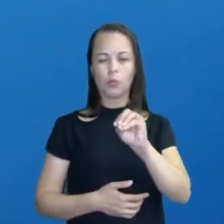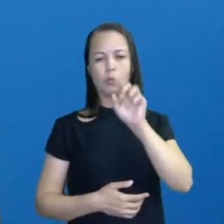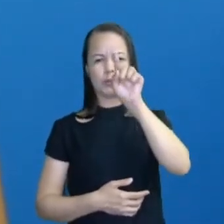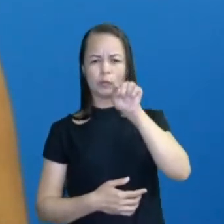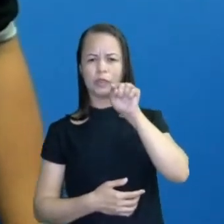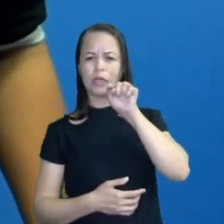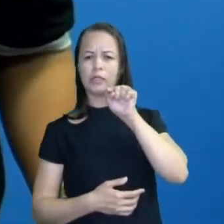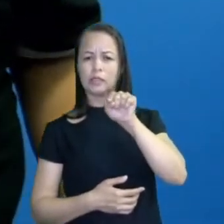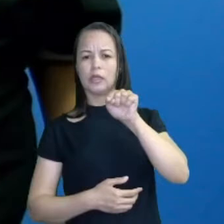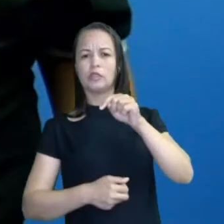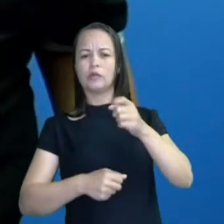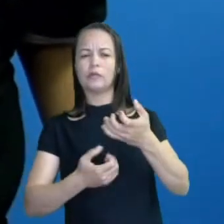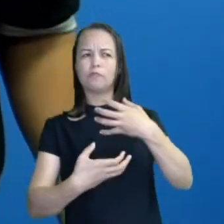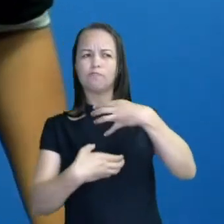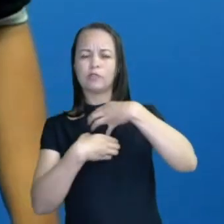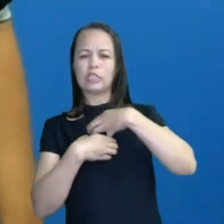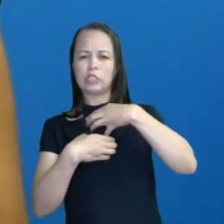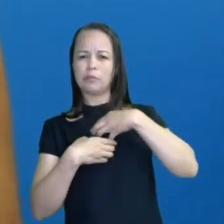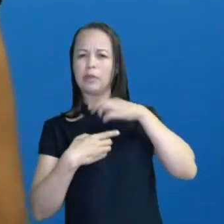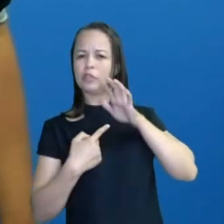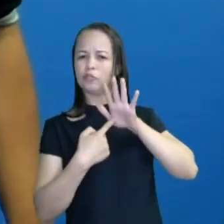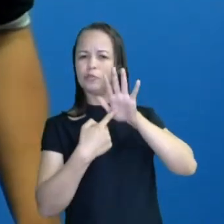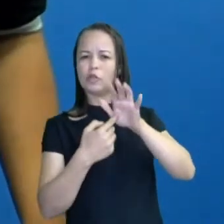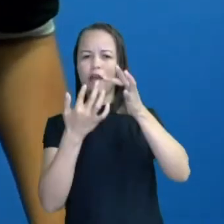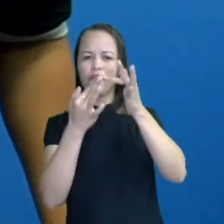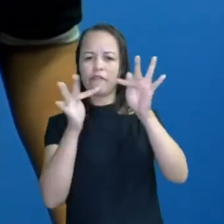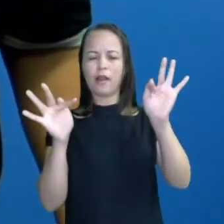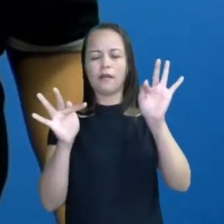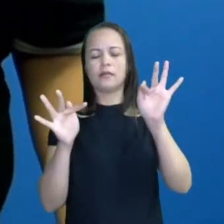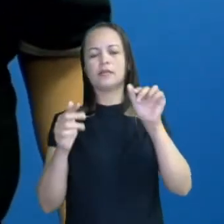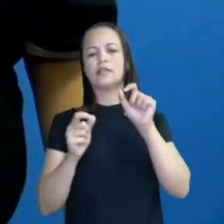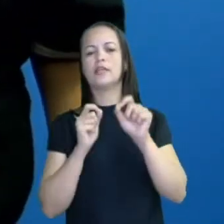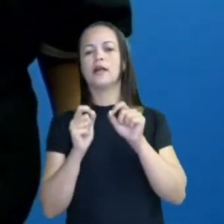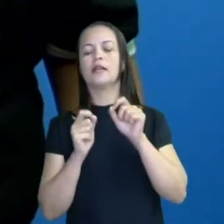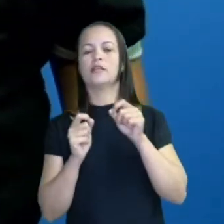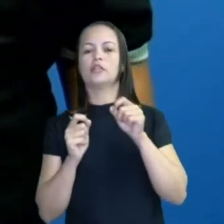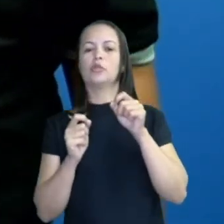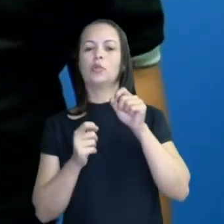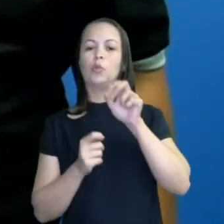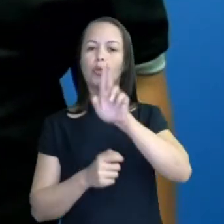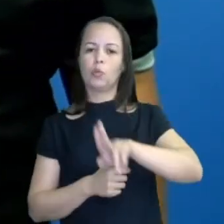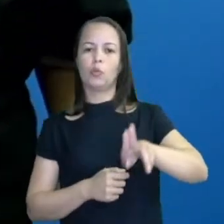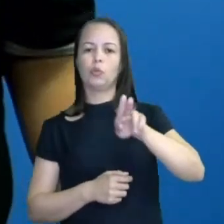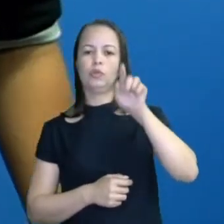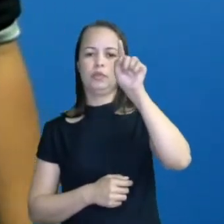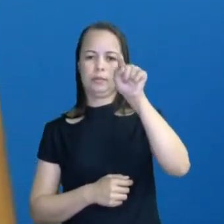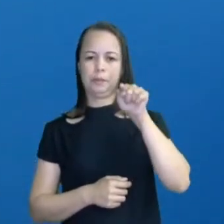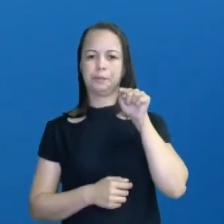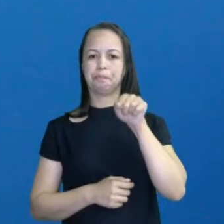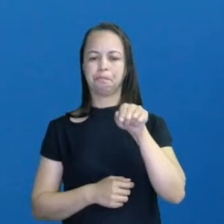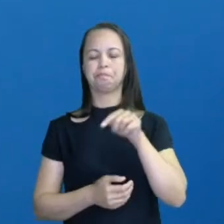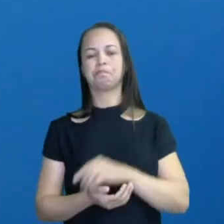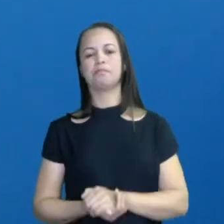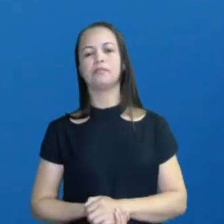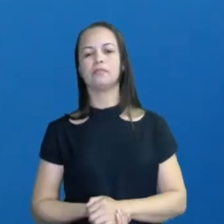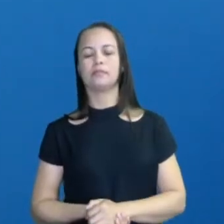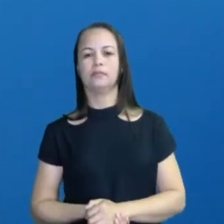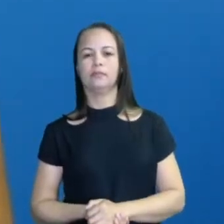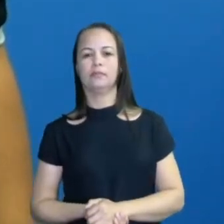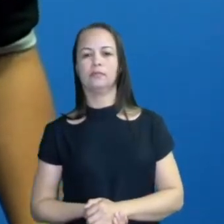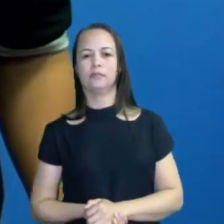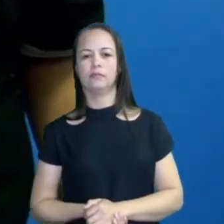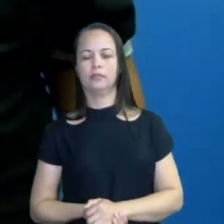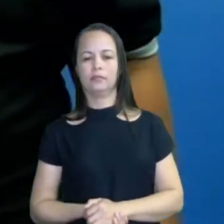Demonstrar os sentimentos na frase, a gente vai utilizar o ponto de exclamação. Vamos para o próximo,